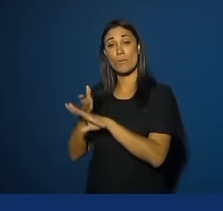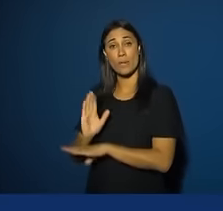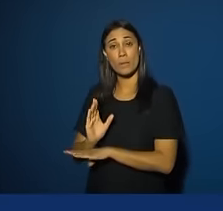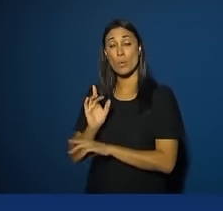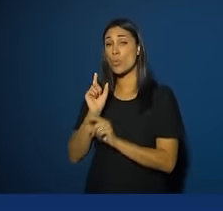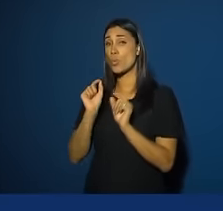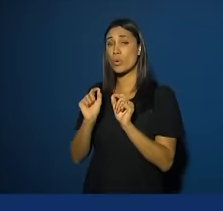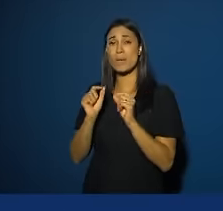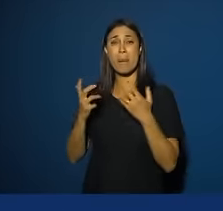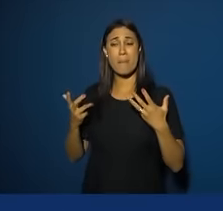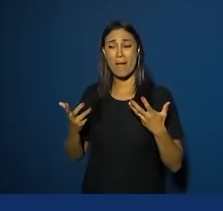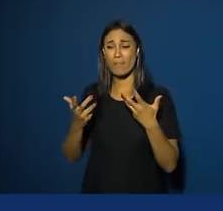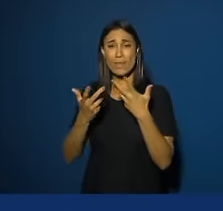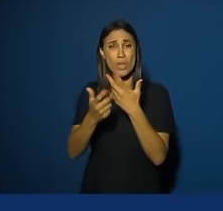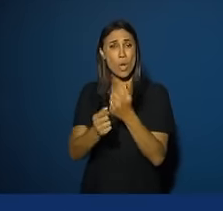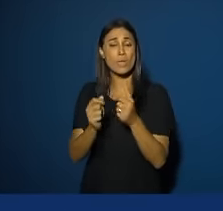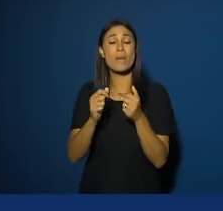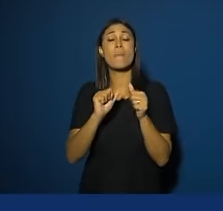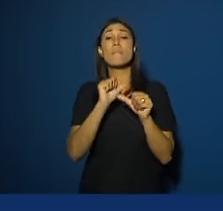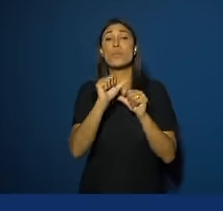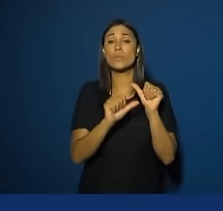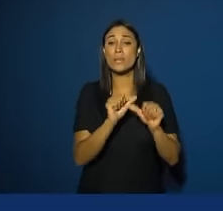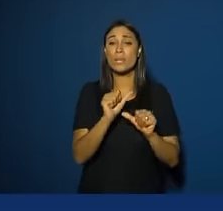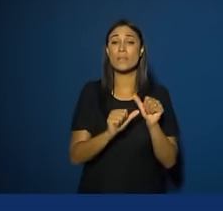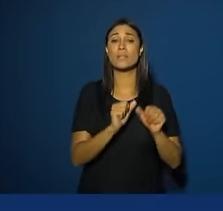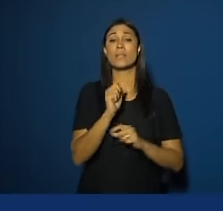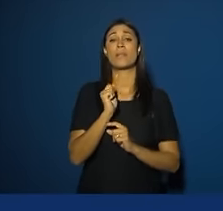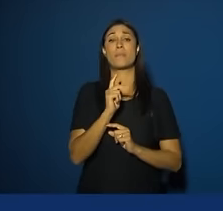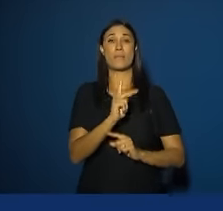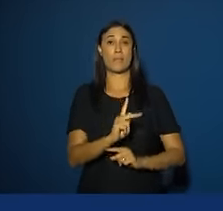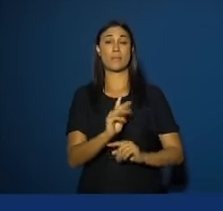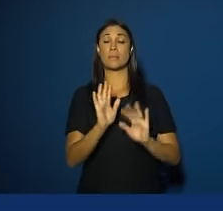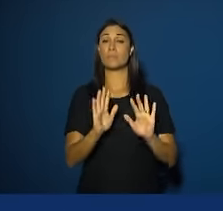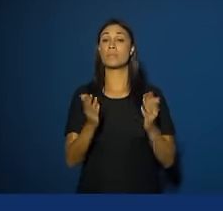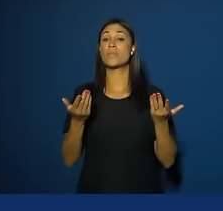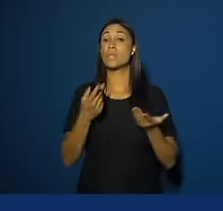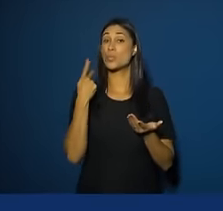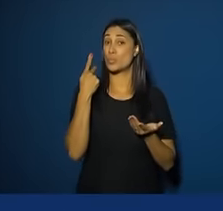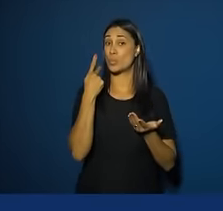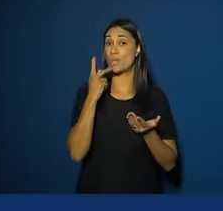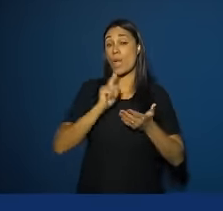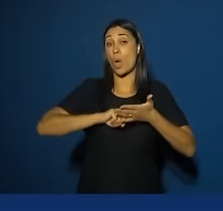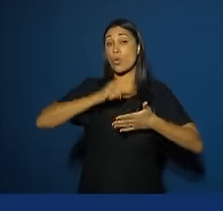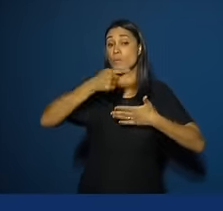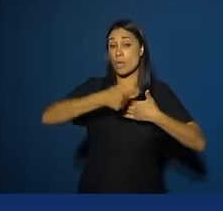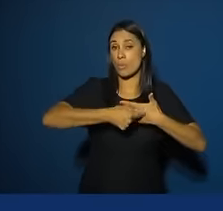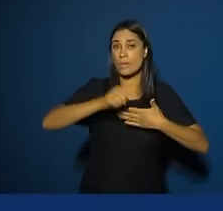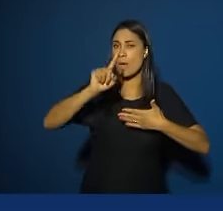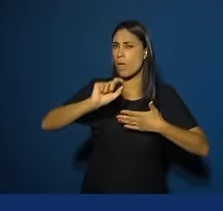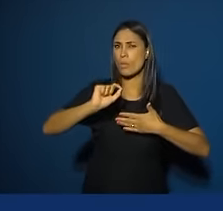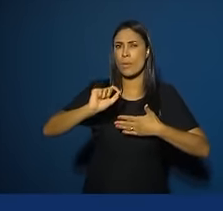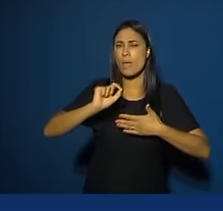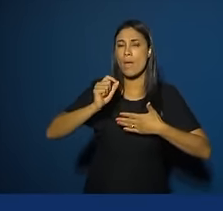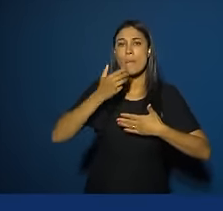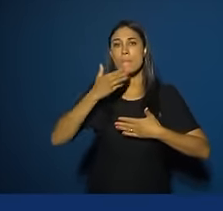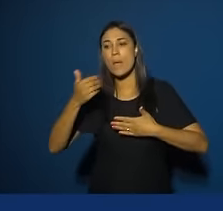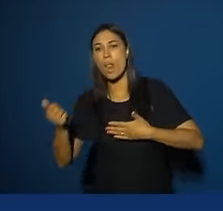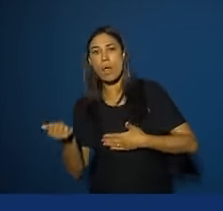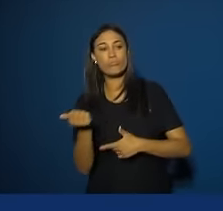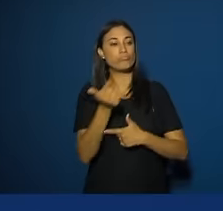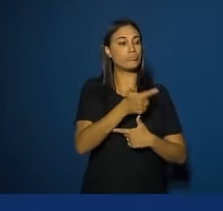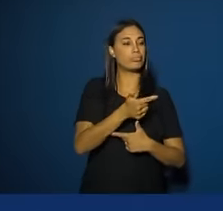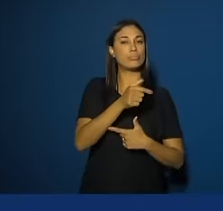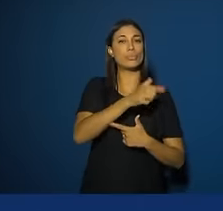formidável reforma da Previdência e uma reforma da Previdência que o seu efeito é maior do que essa reforma da